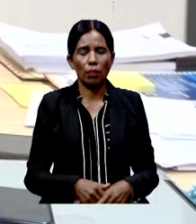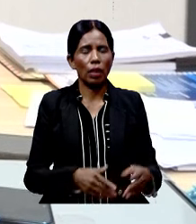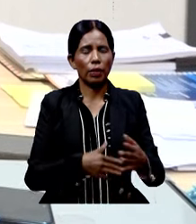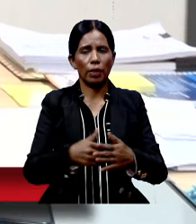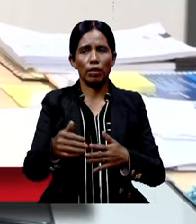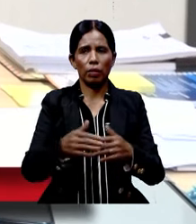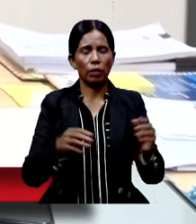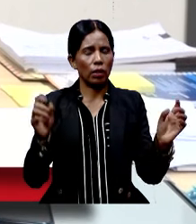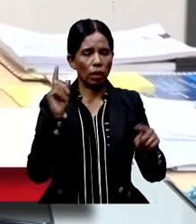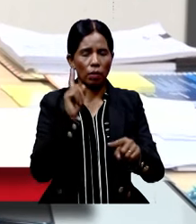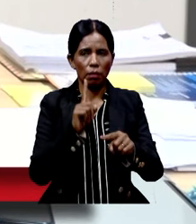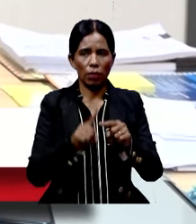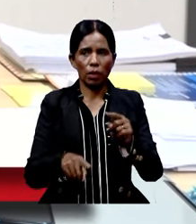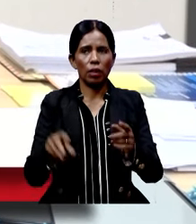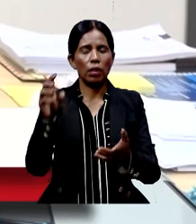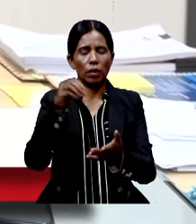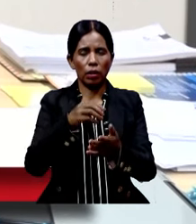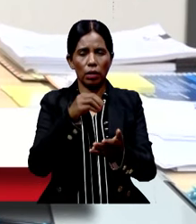la labele akumula